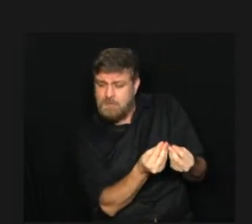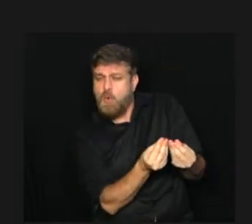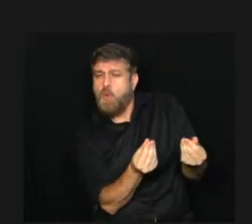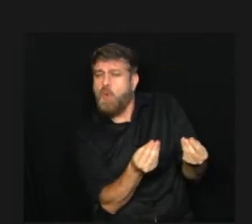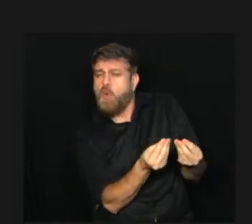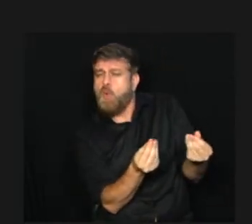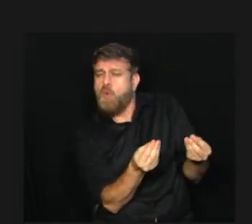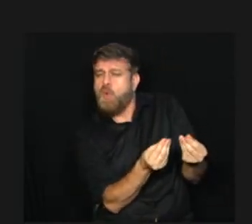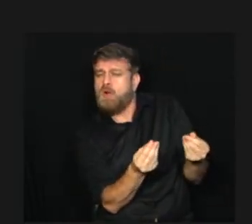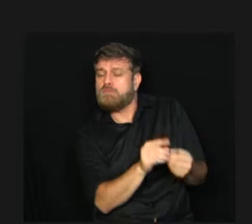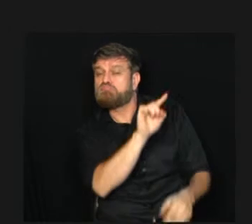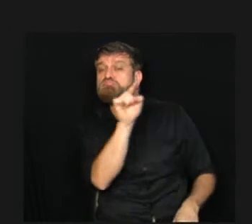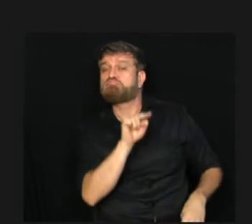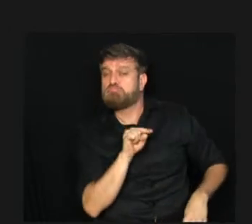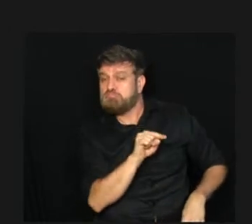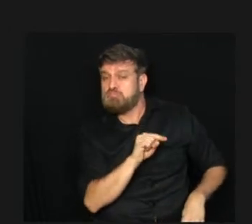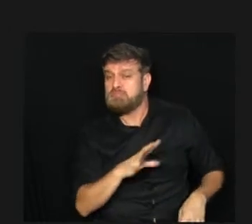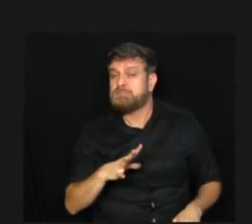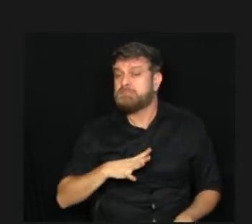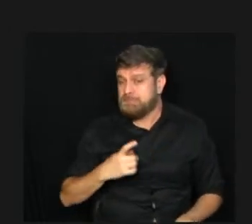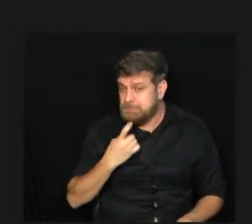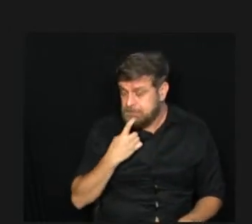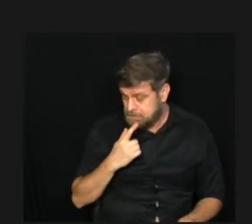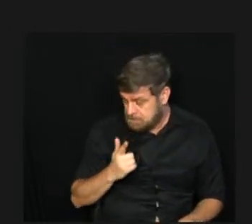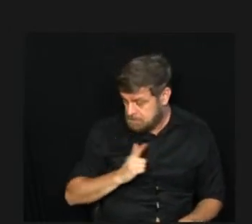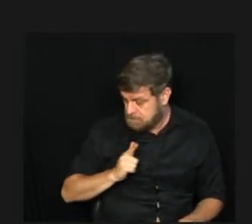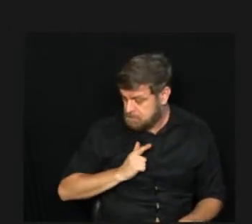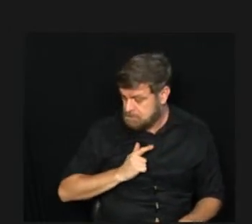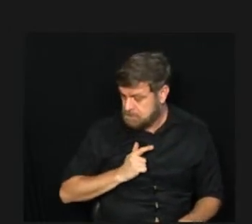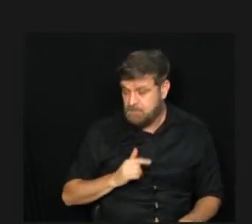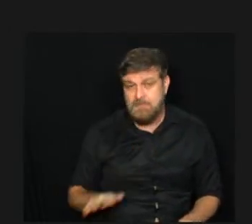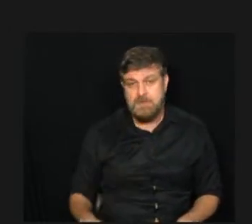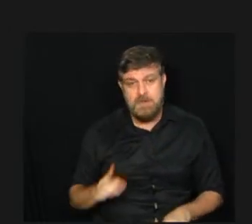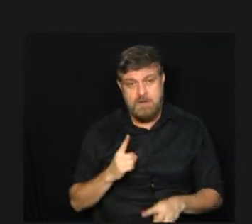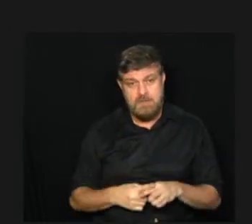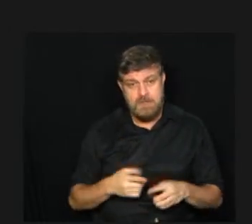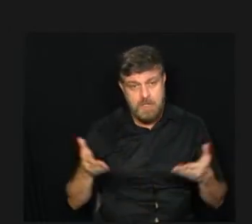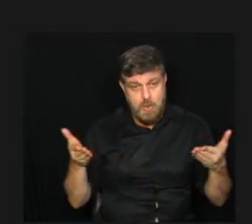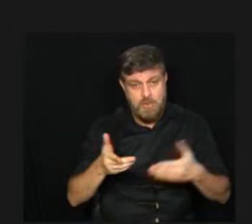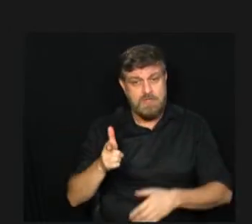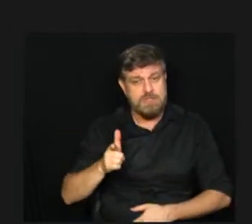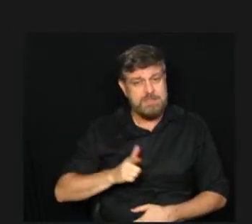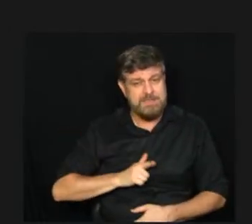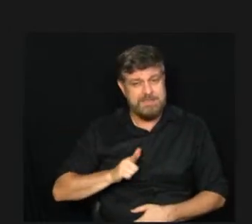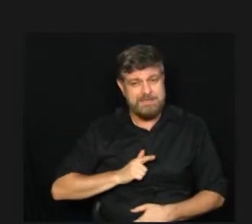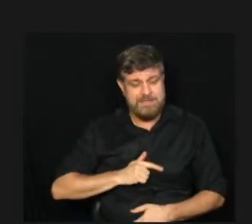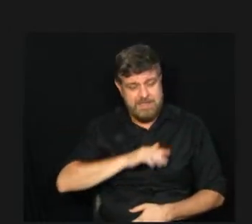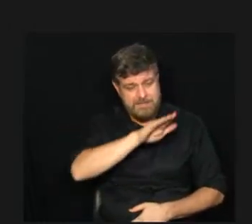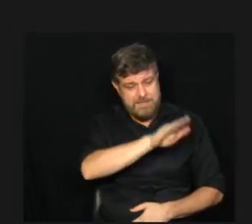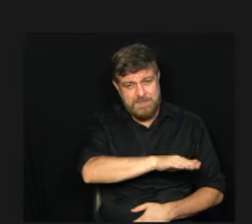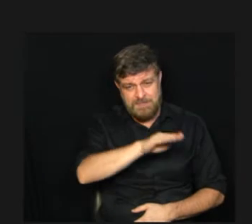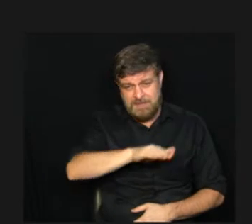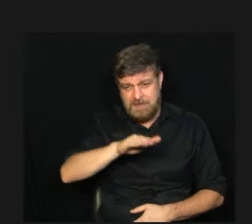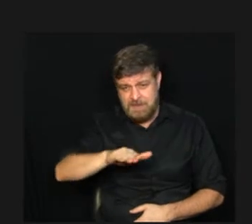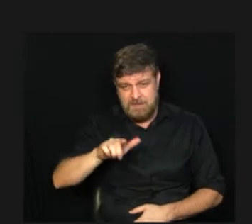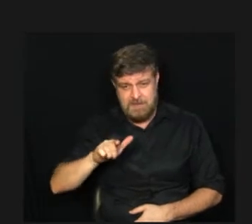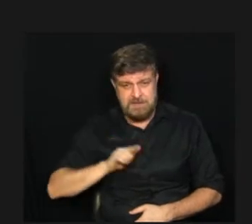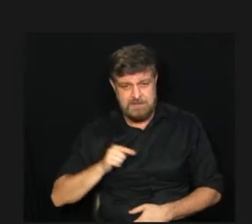dessa creche que o município está ofertando. Porque hoje nós temos realidade da criança